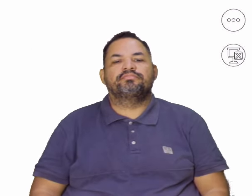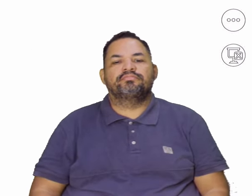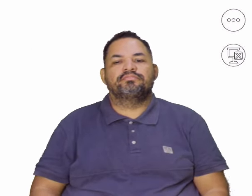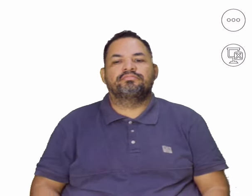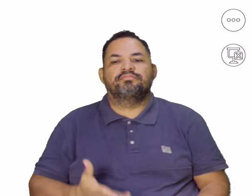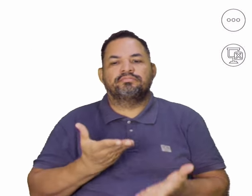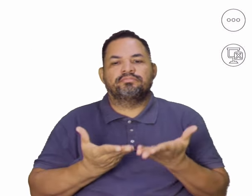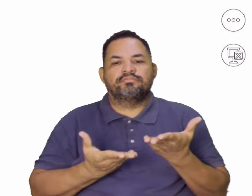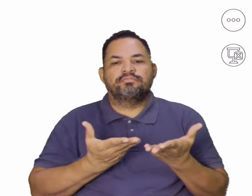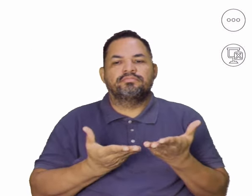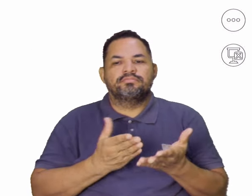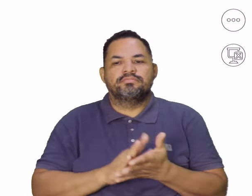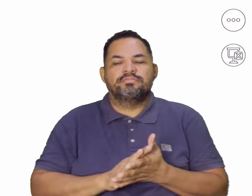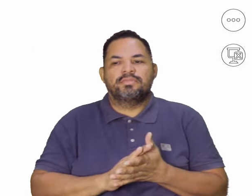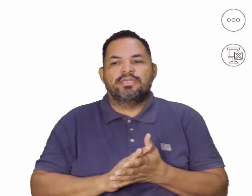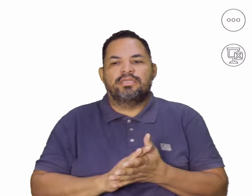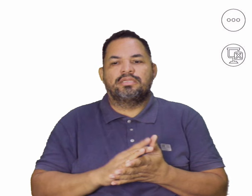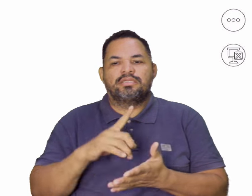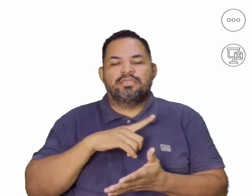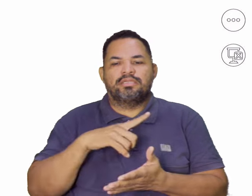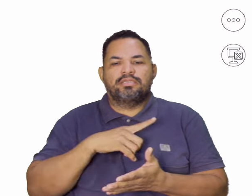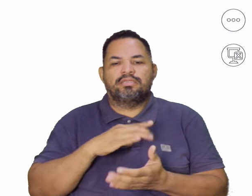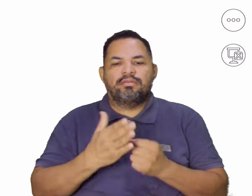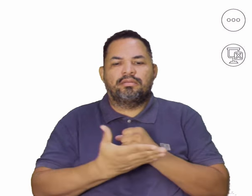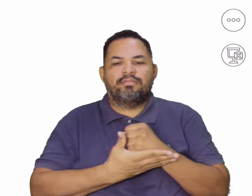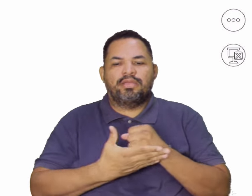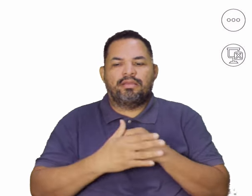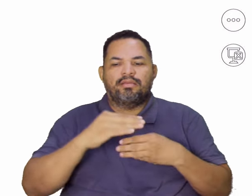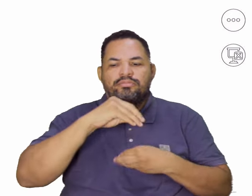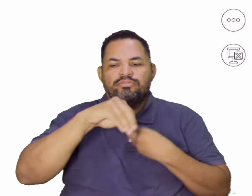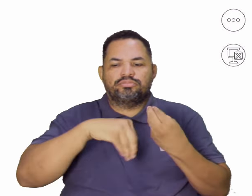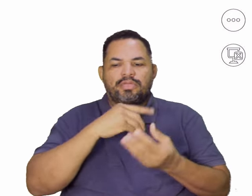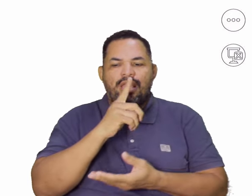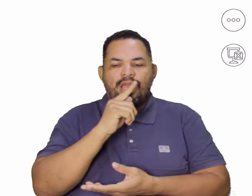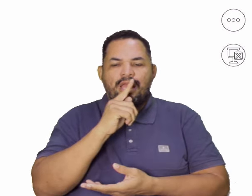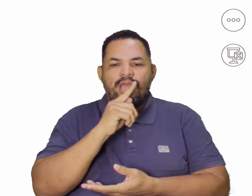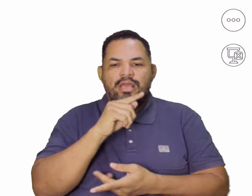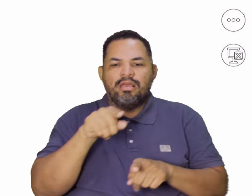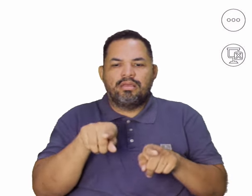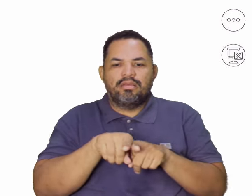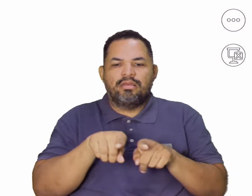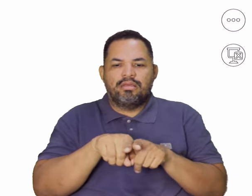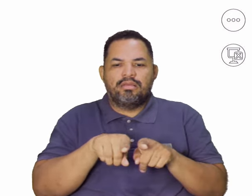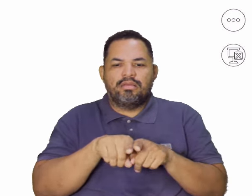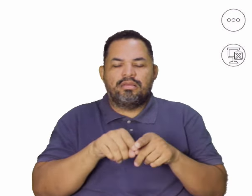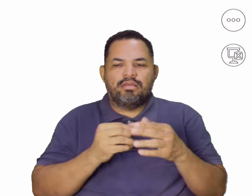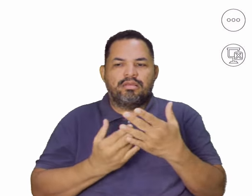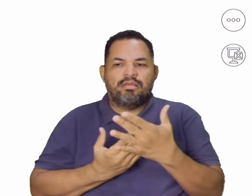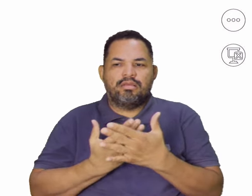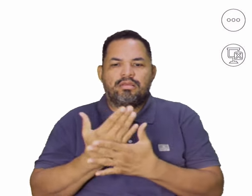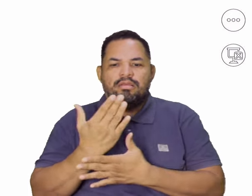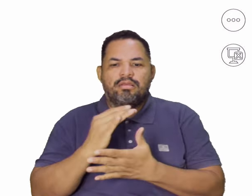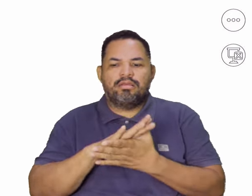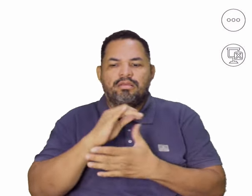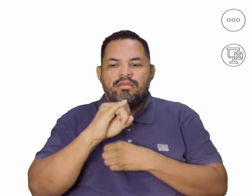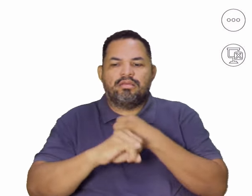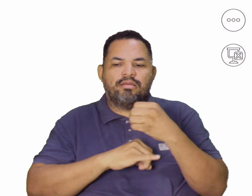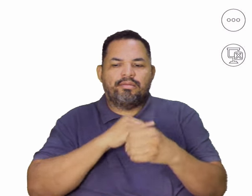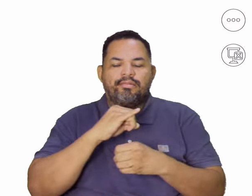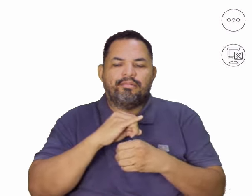da base é quando nós temos uma base em água em solução acosa que libera o